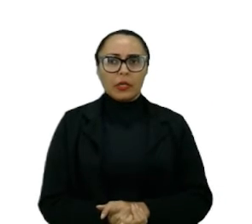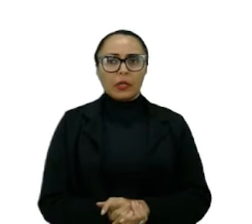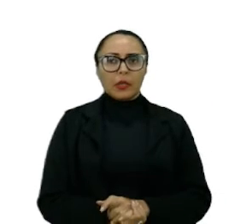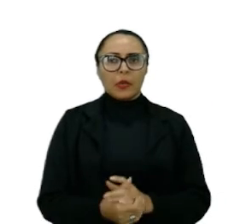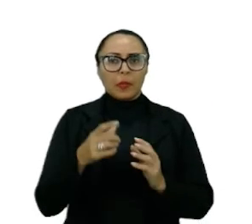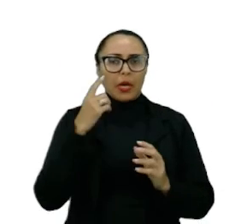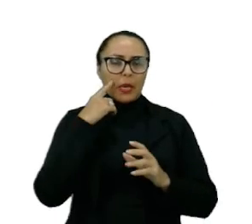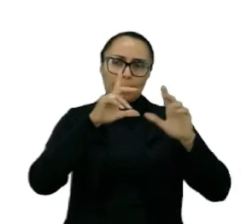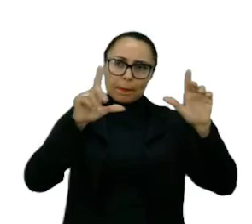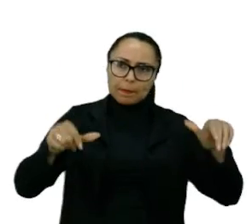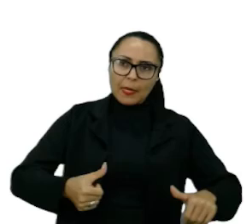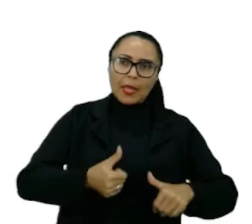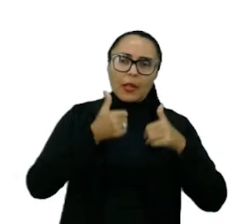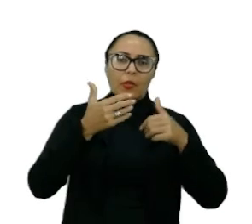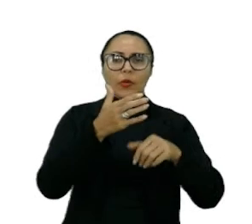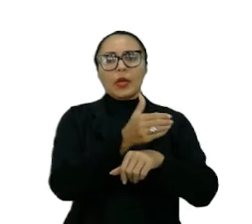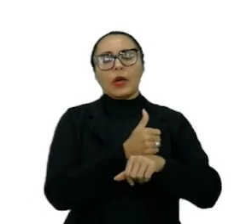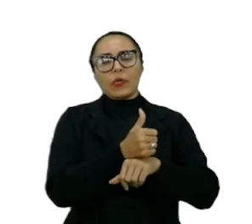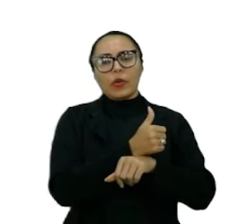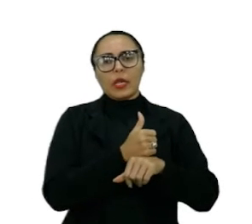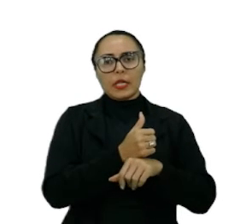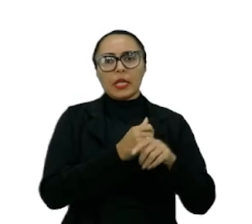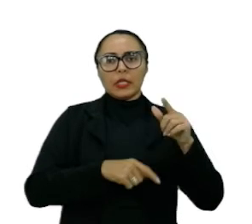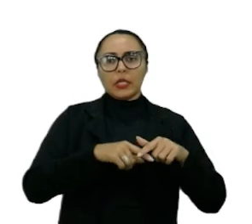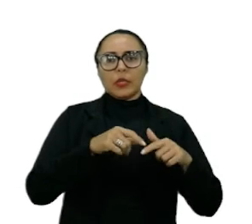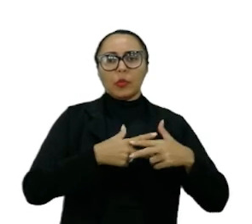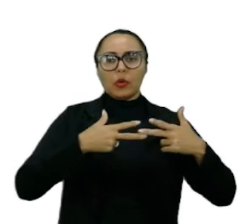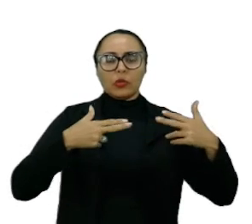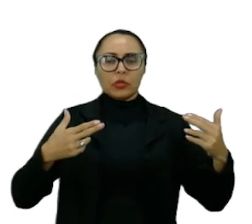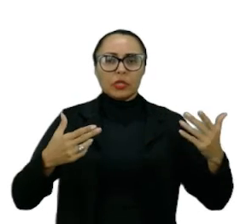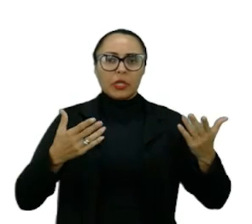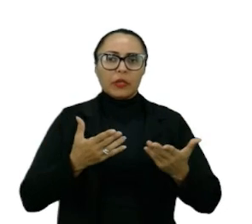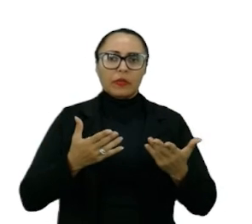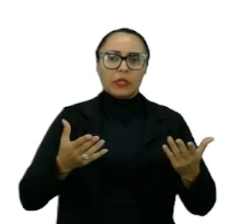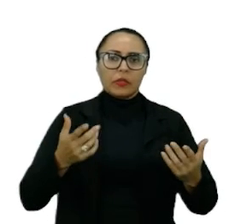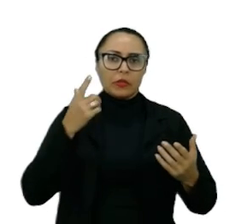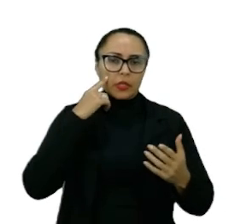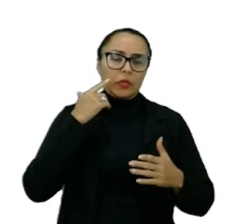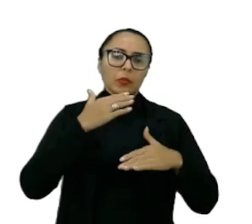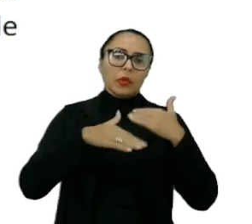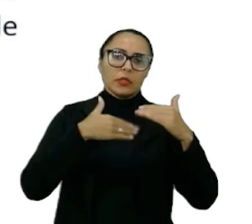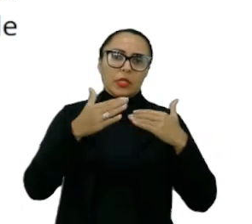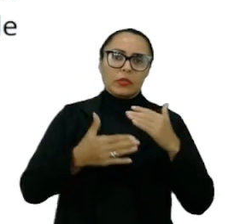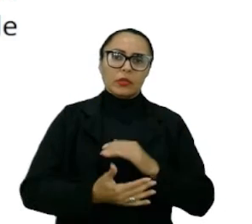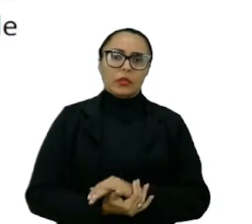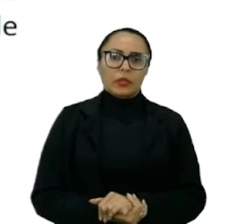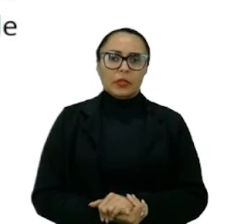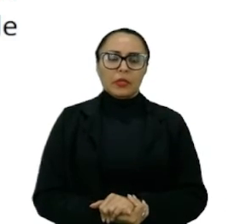a qualidade de produtos, serviços ou processos.